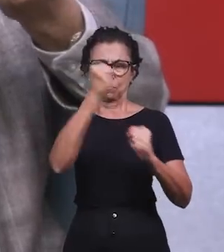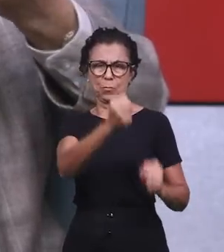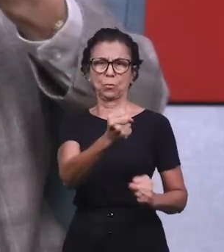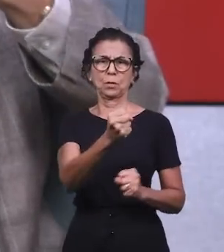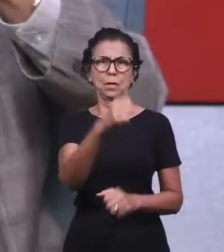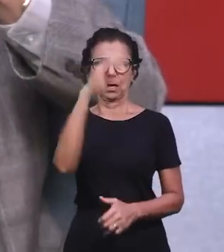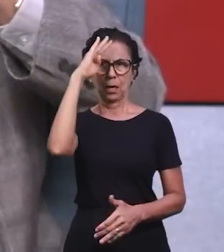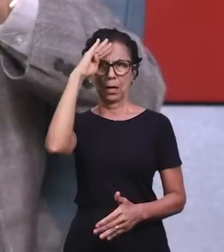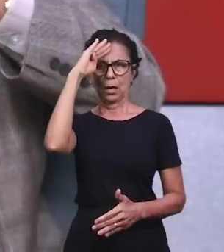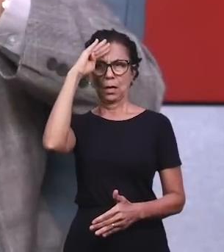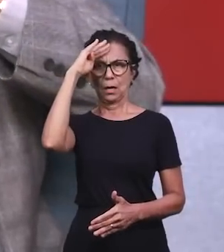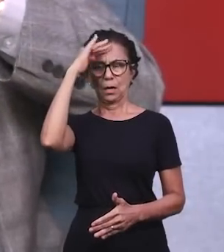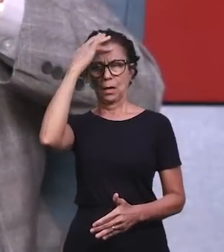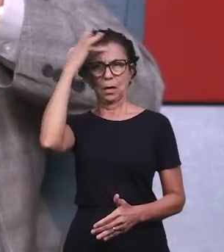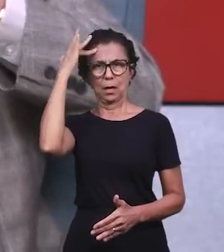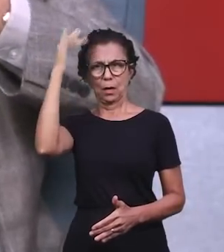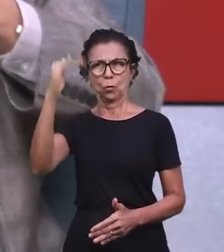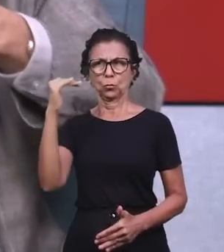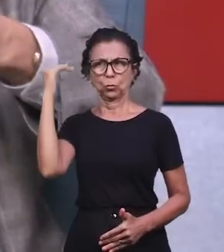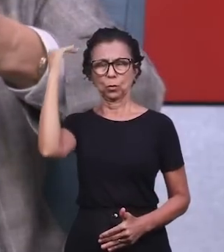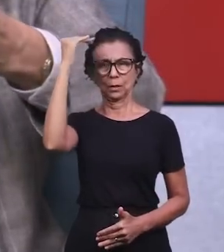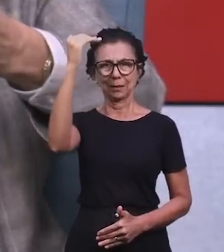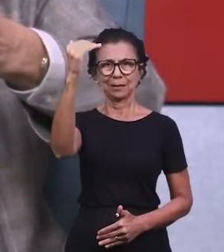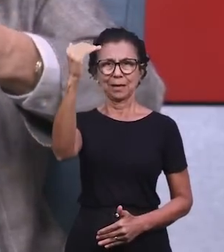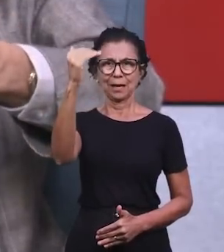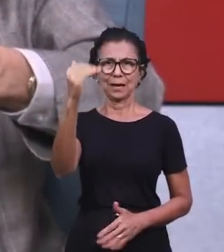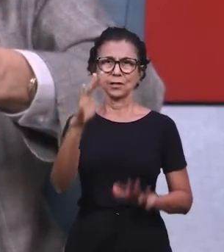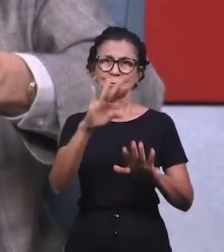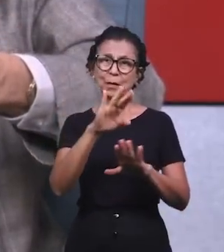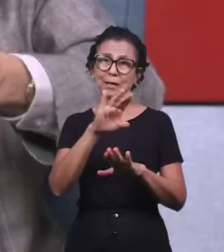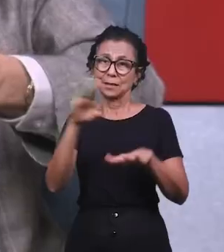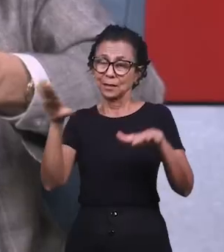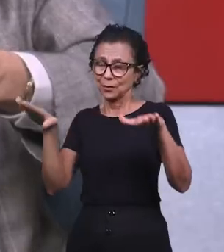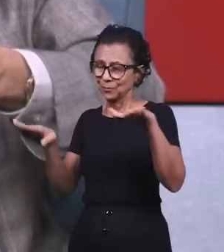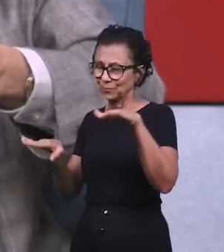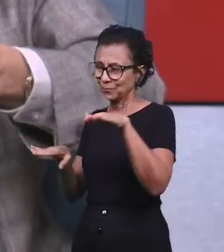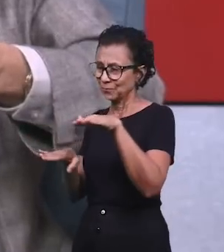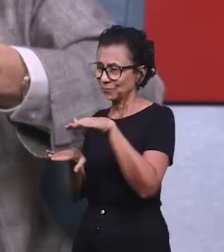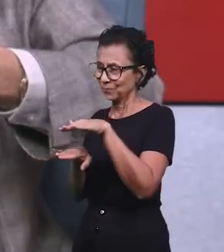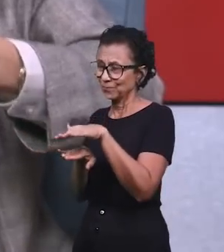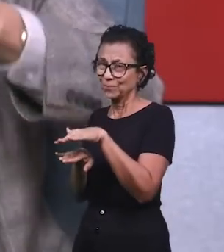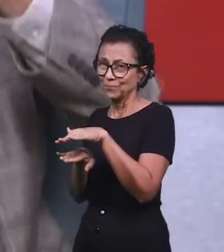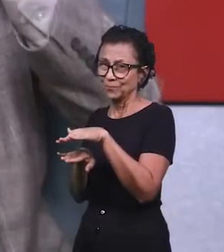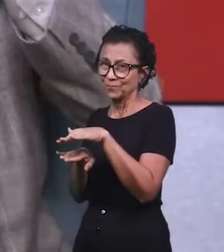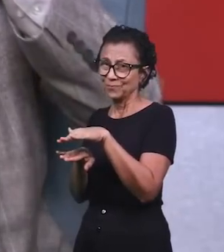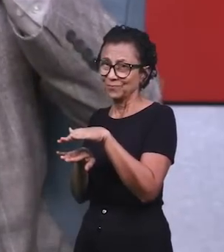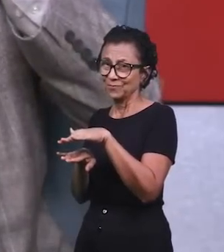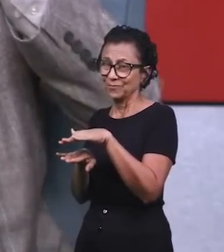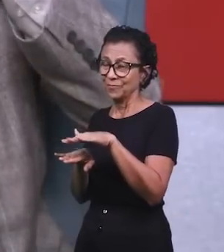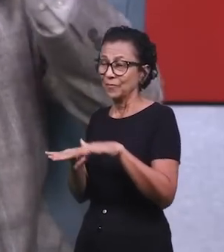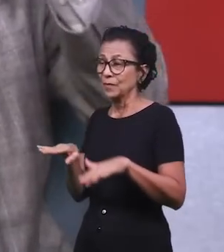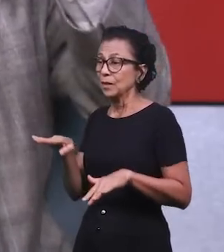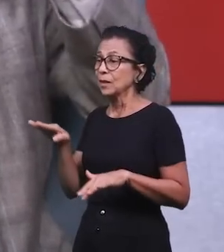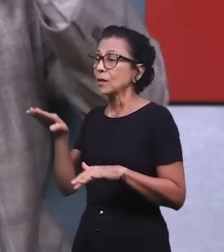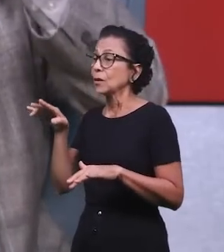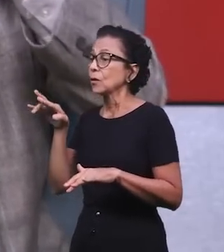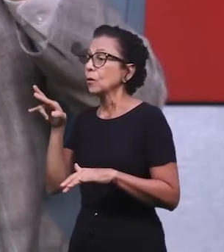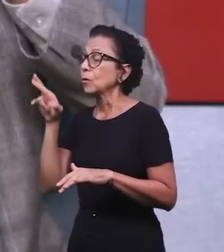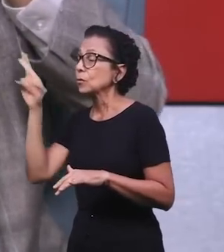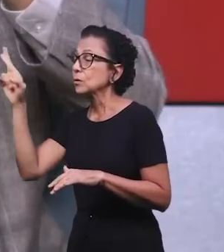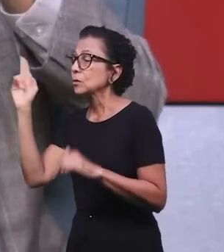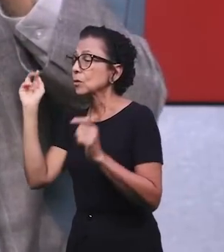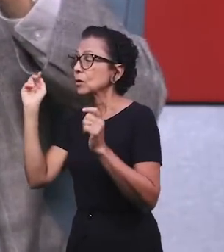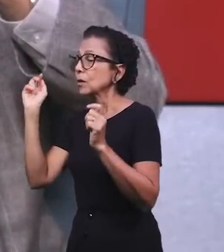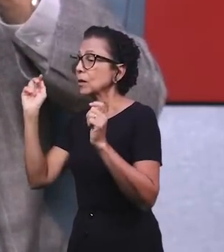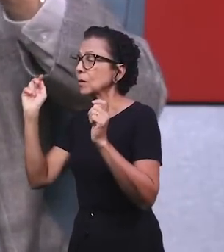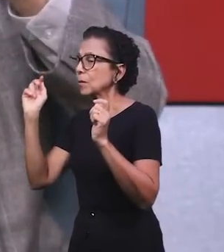autoridade, ele reconhece a autoridade do Senhor por aquilo que é impossível, por aquilo que ele não